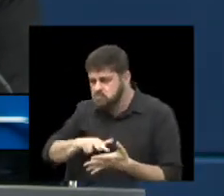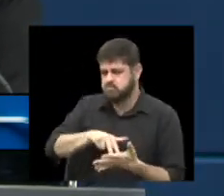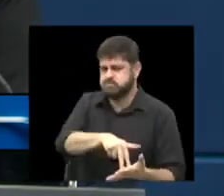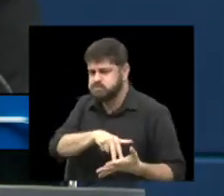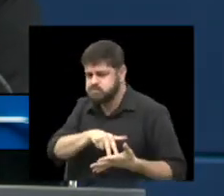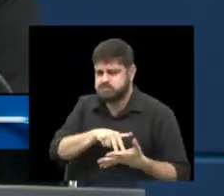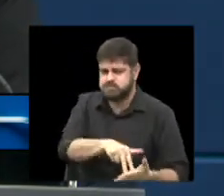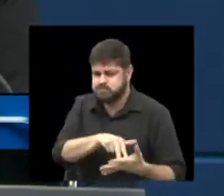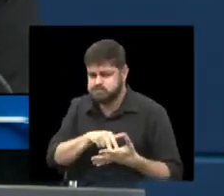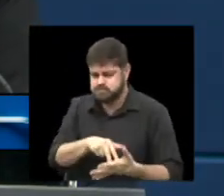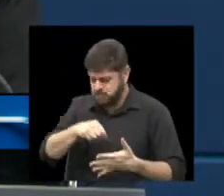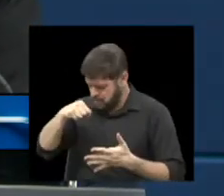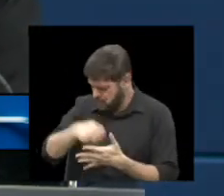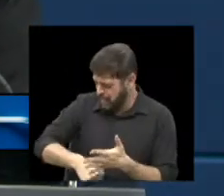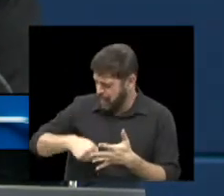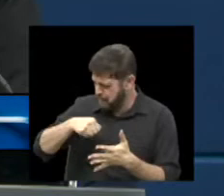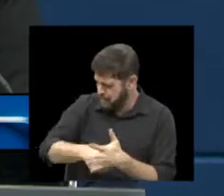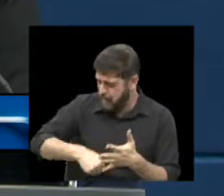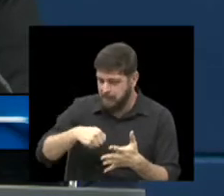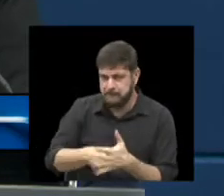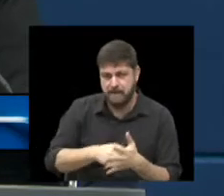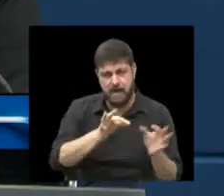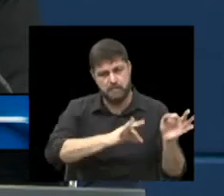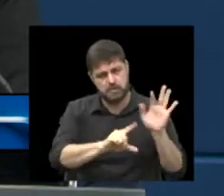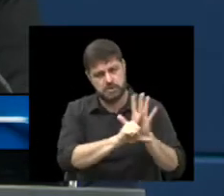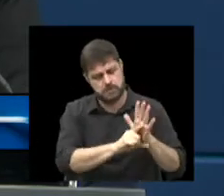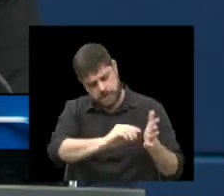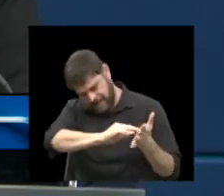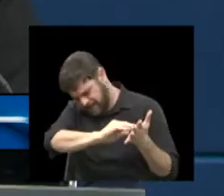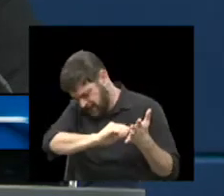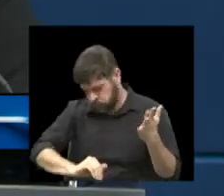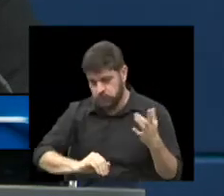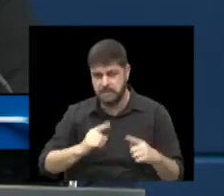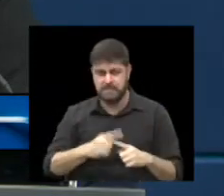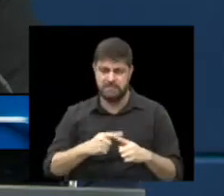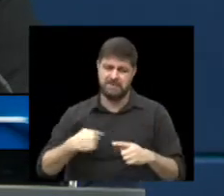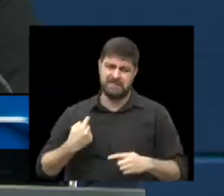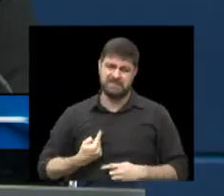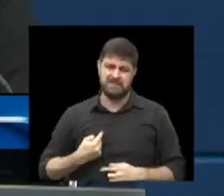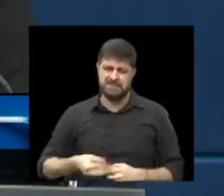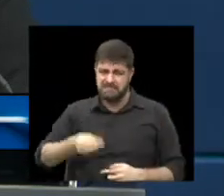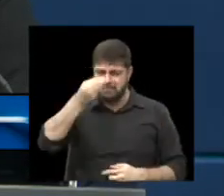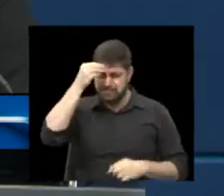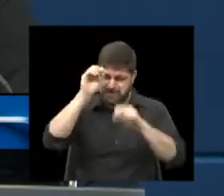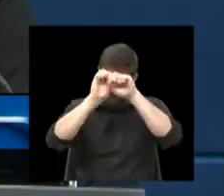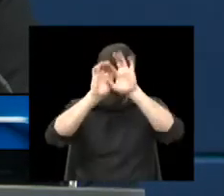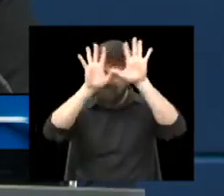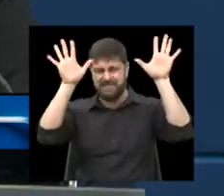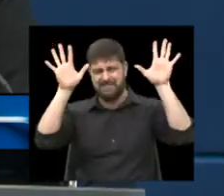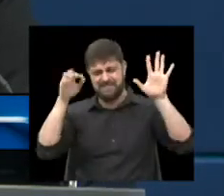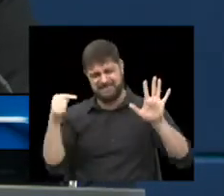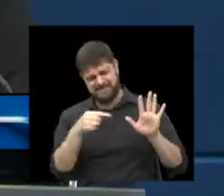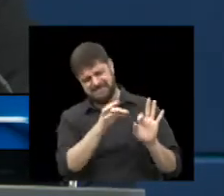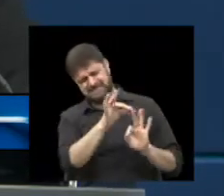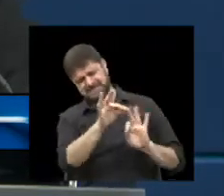e que estão reivindicando retira Jonas, porque já está claro que esse